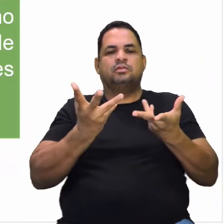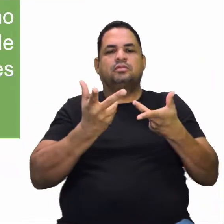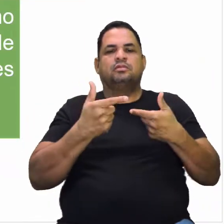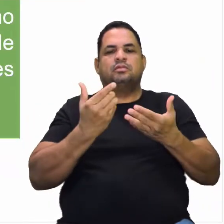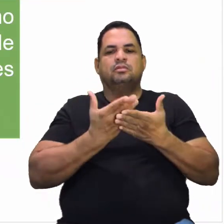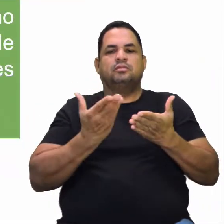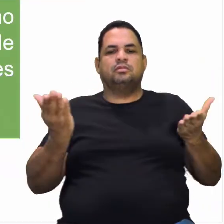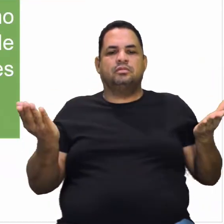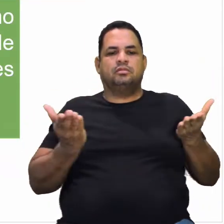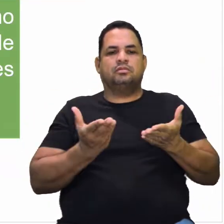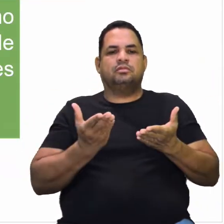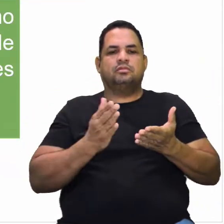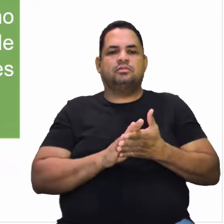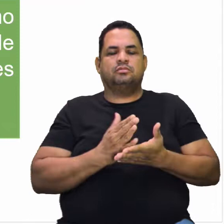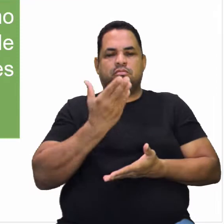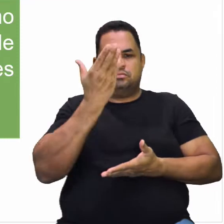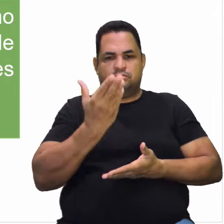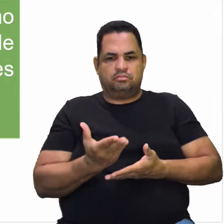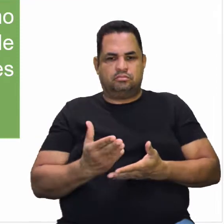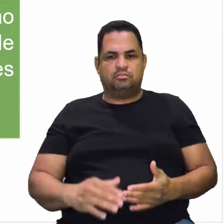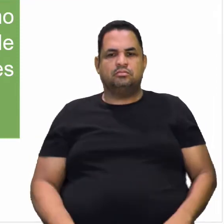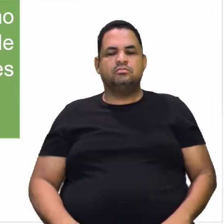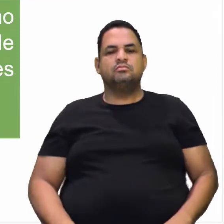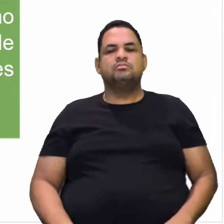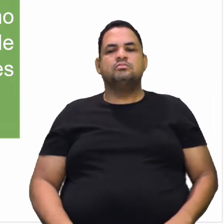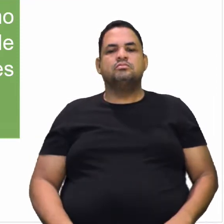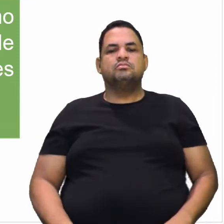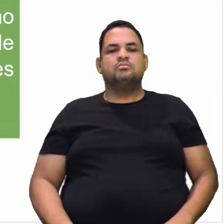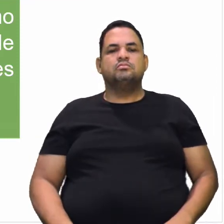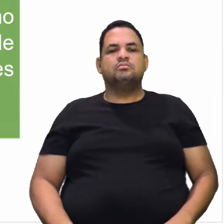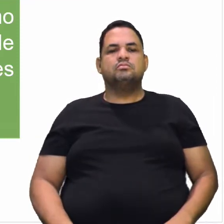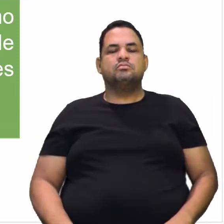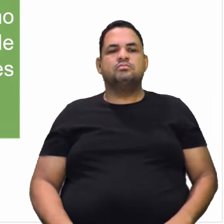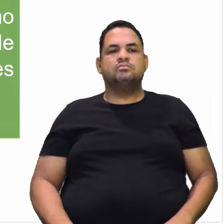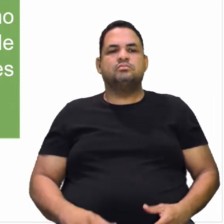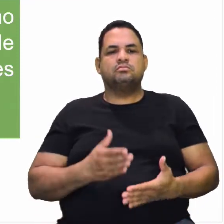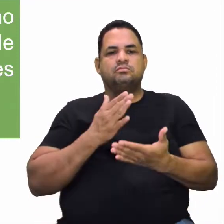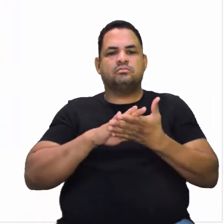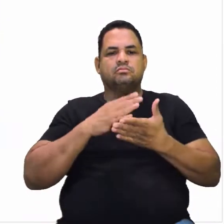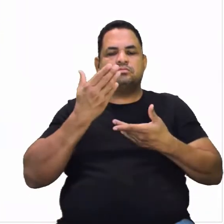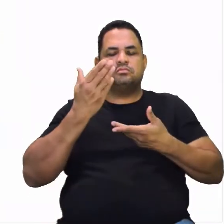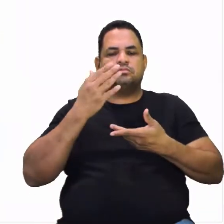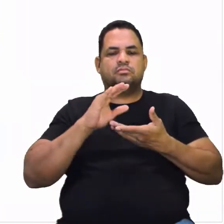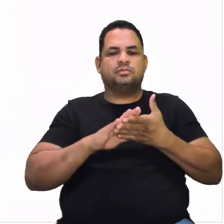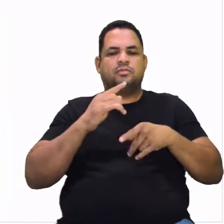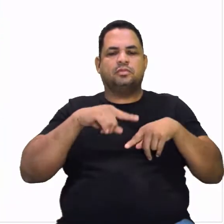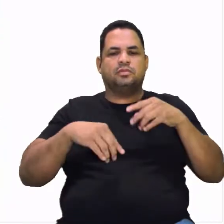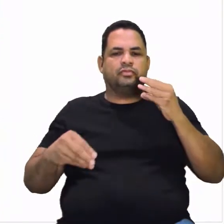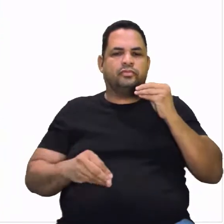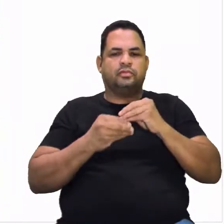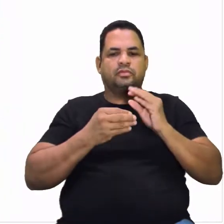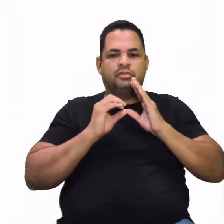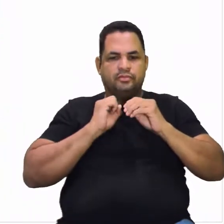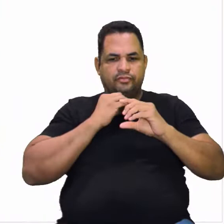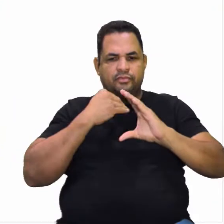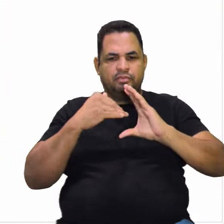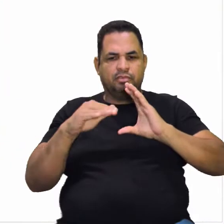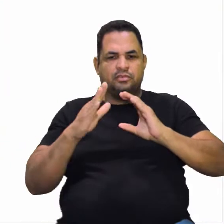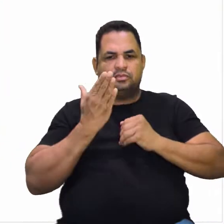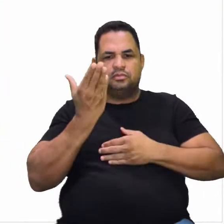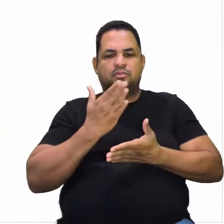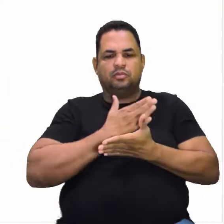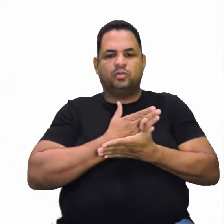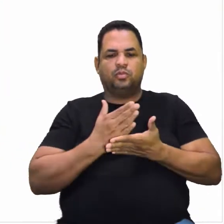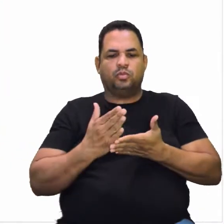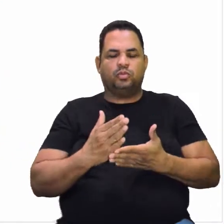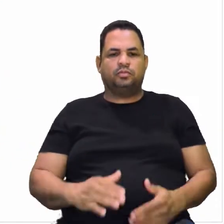de hoje, posta aí para vocês, que estão no material que foi passado para vocês. E aí a gente